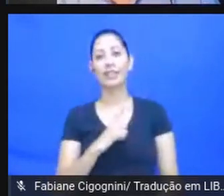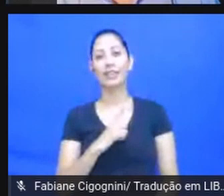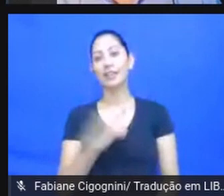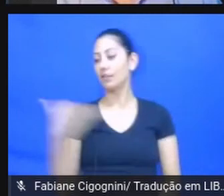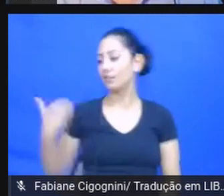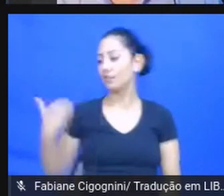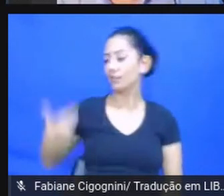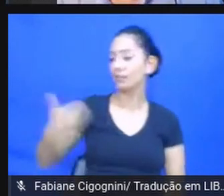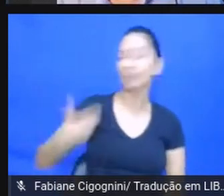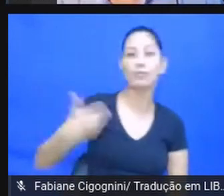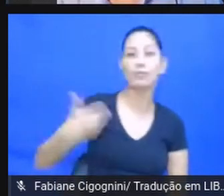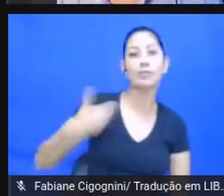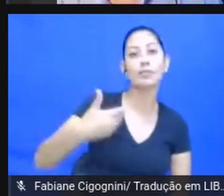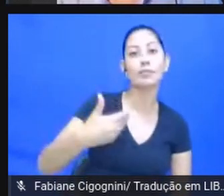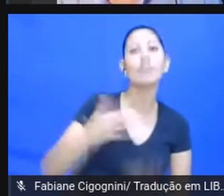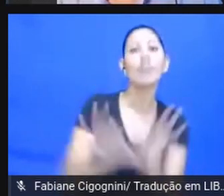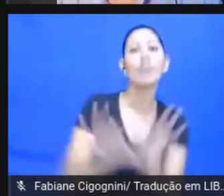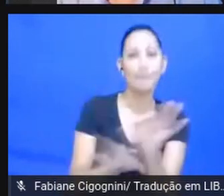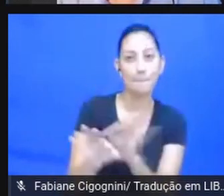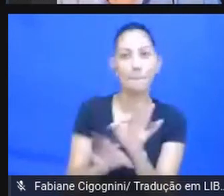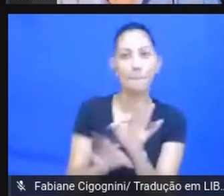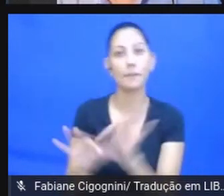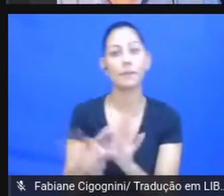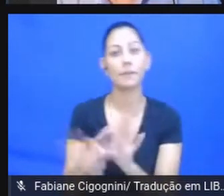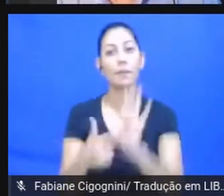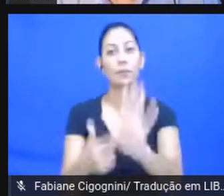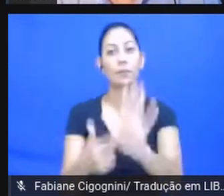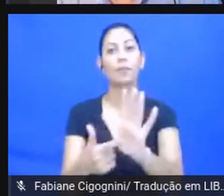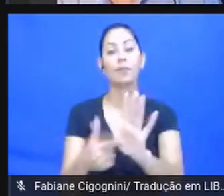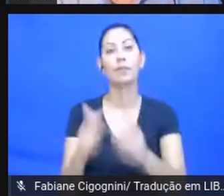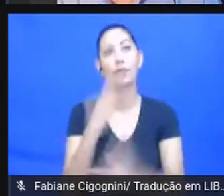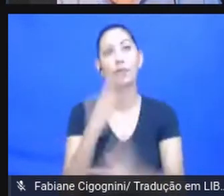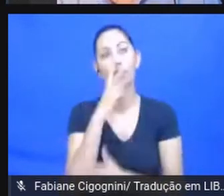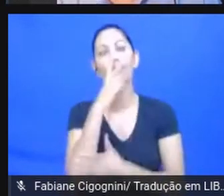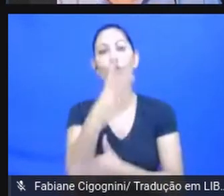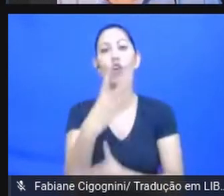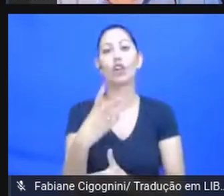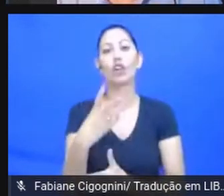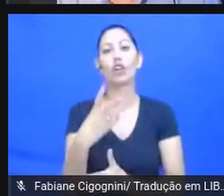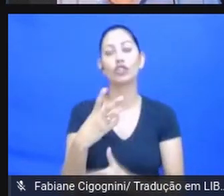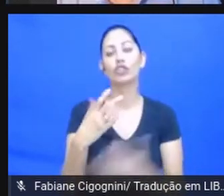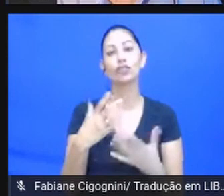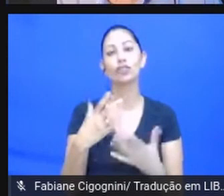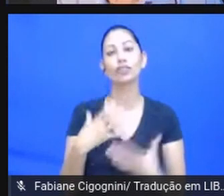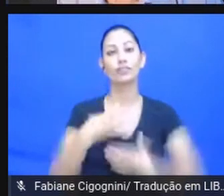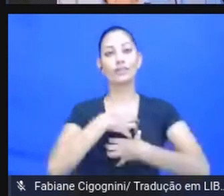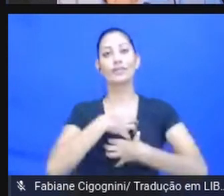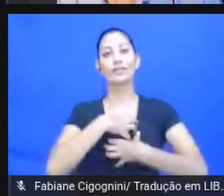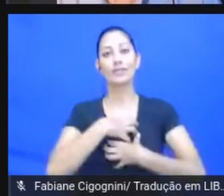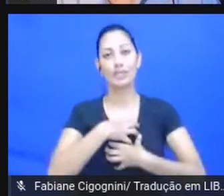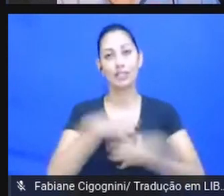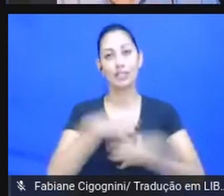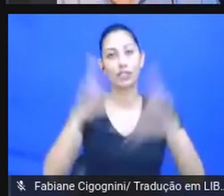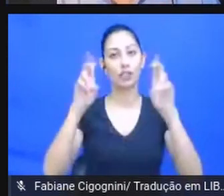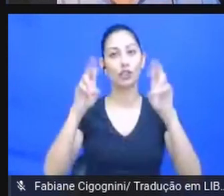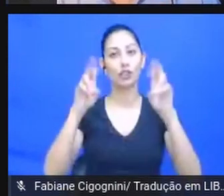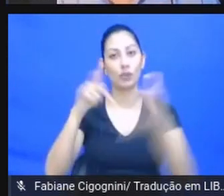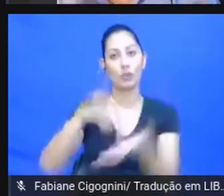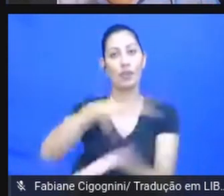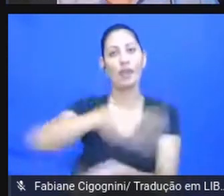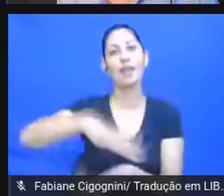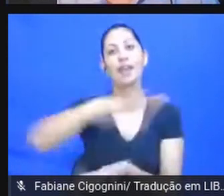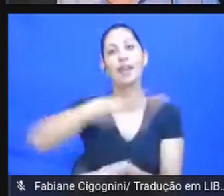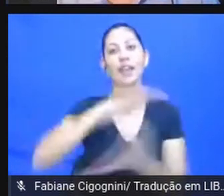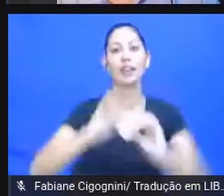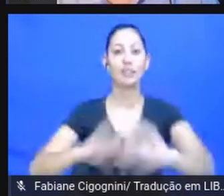vejo que vão ter um grande impacto. E as instituições que avançaram na gestão, eles